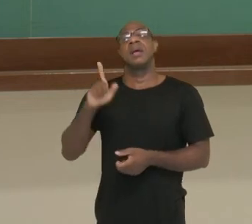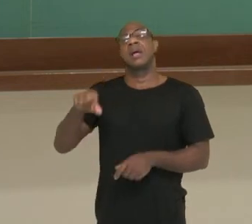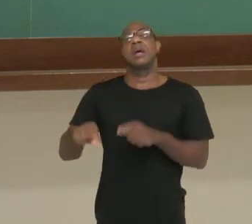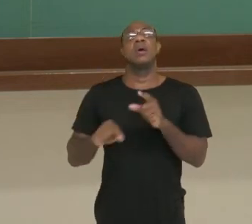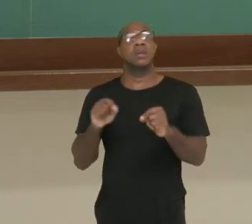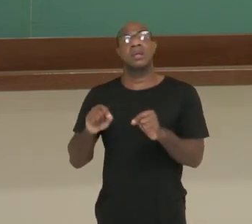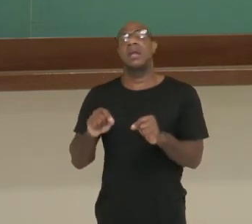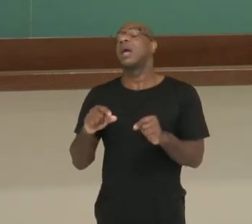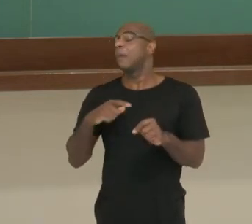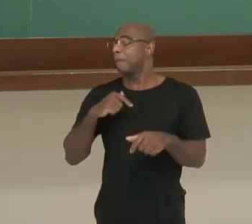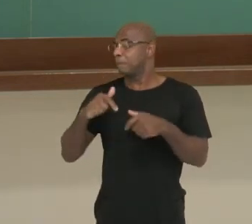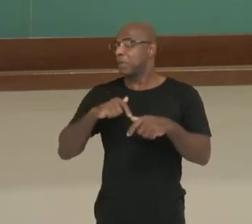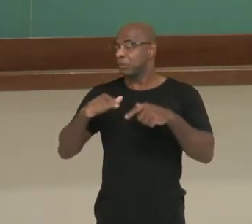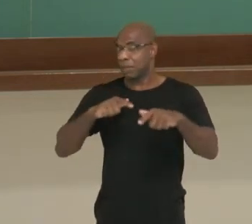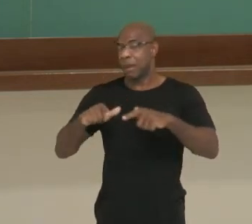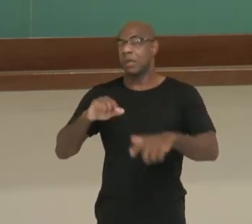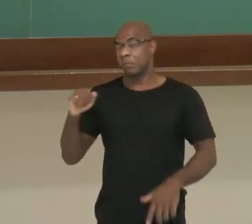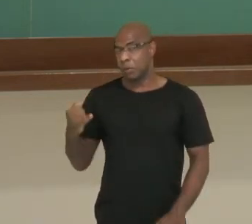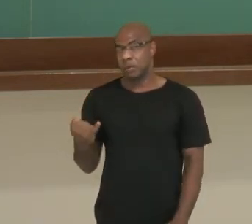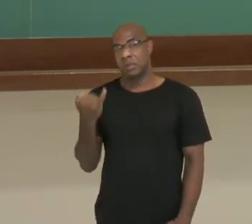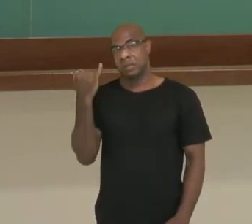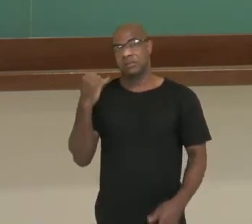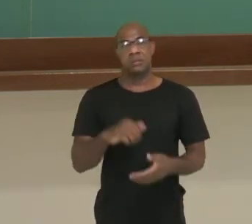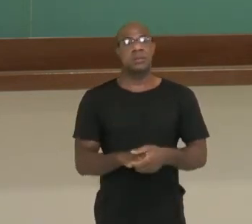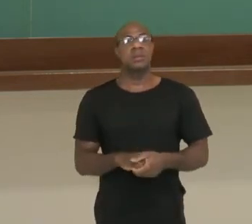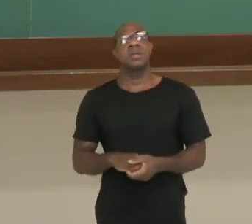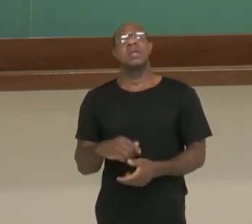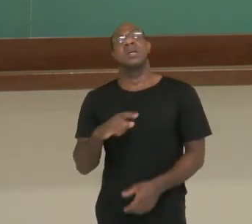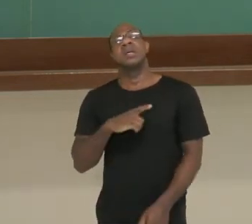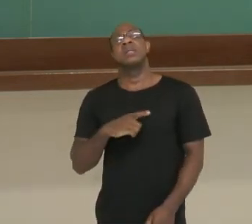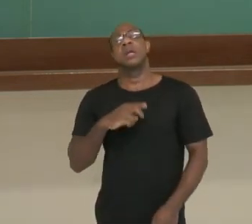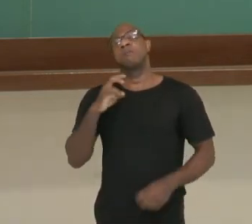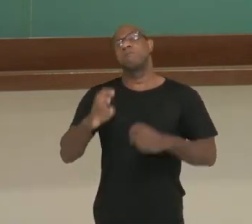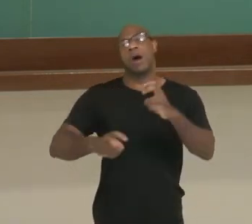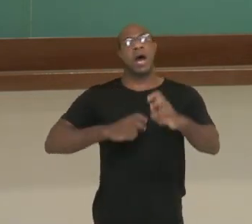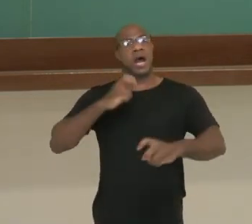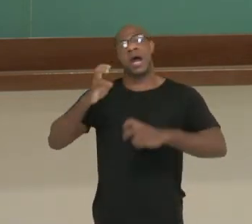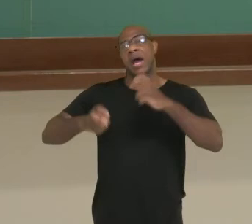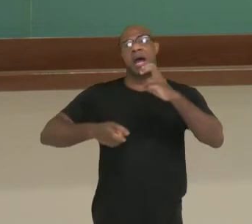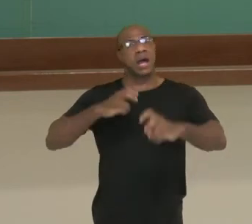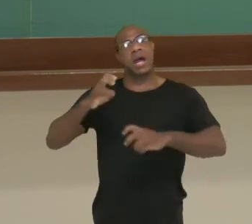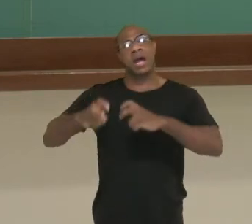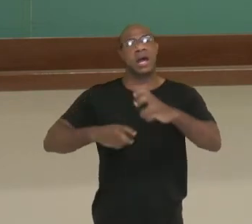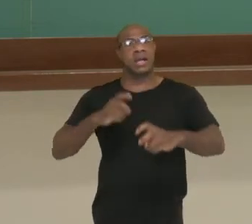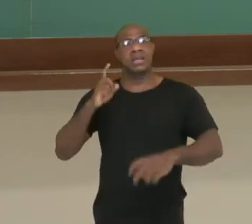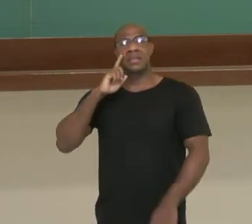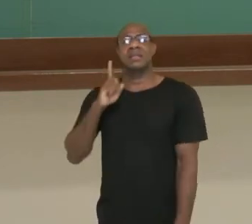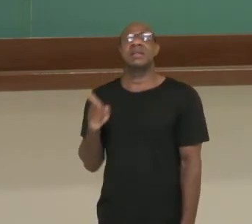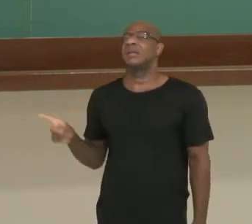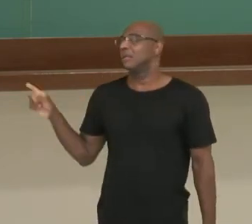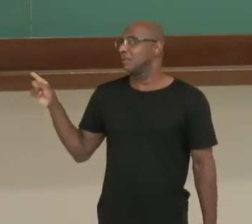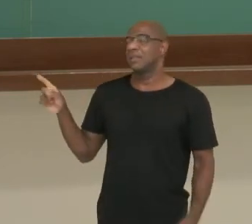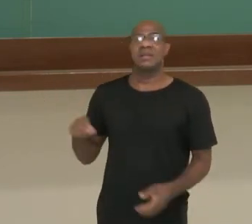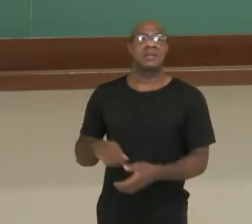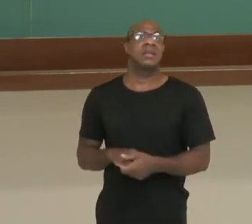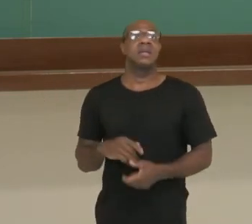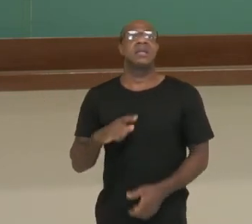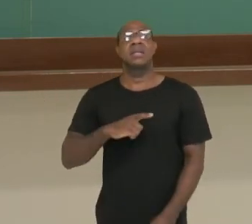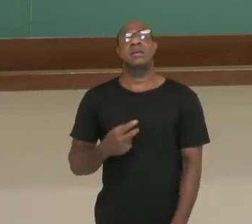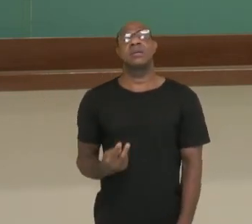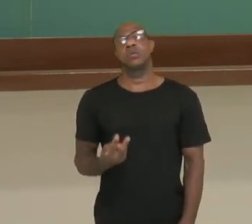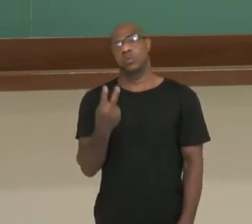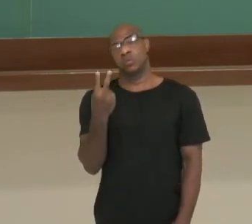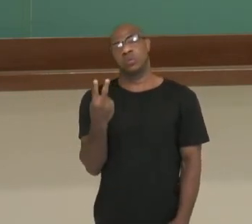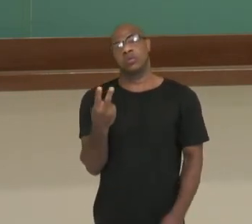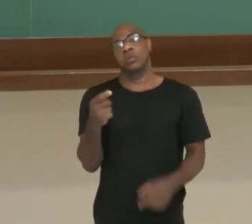muito importante. Nós temos ali o Parque Termonuclear de Angra dos Reis, onde nós temos 2